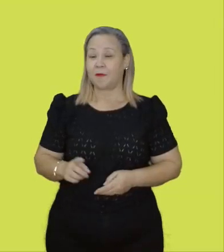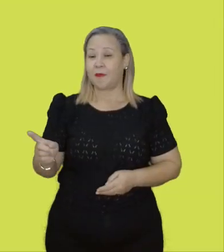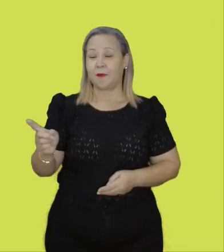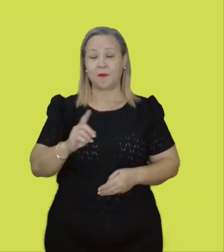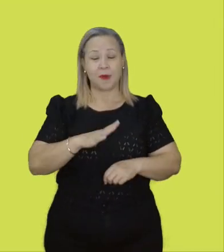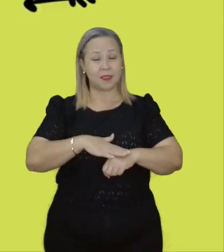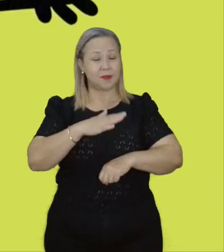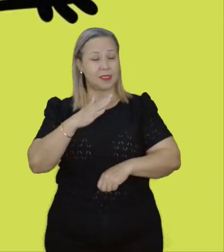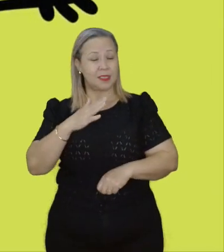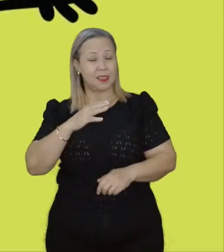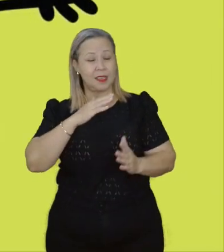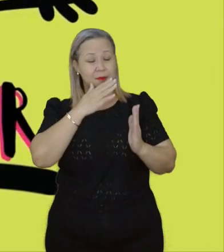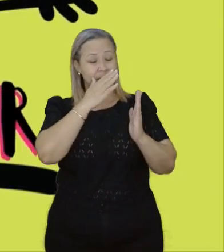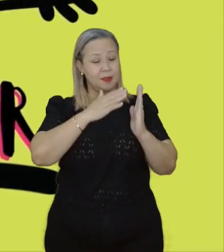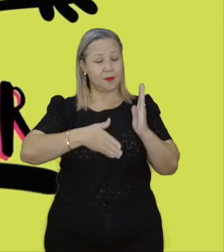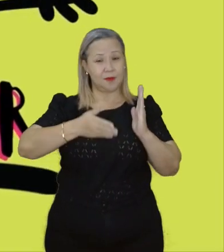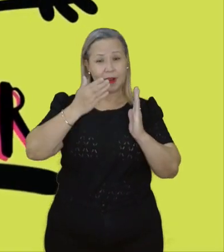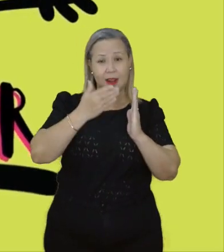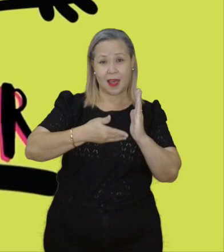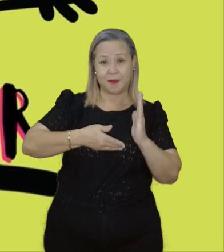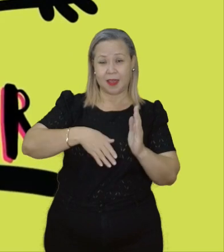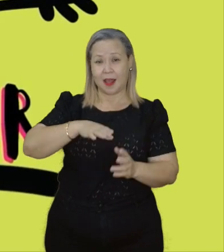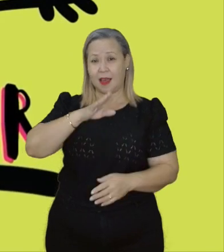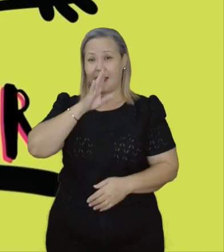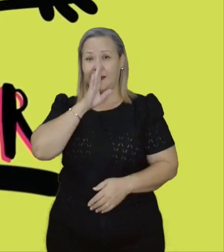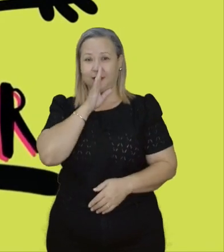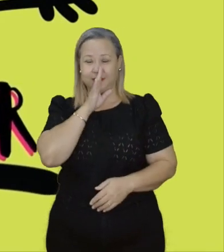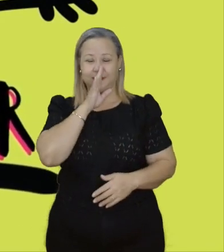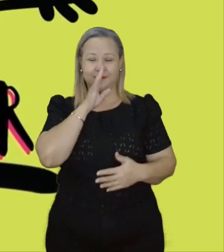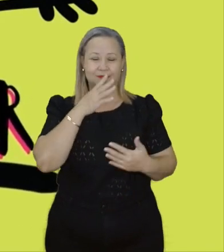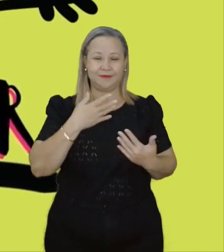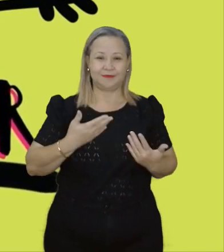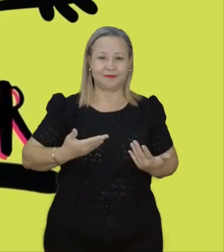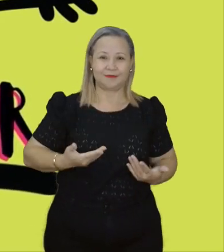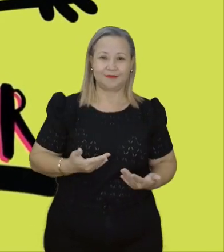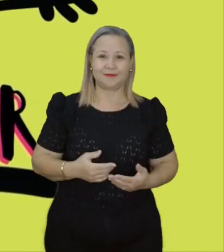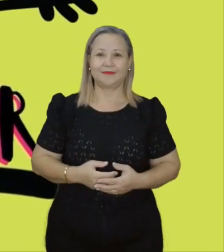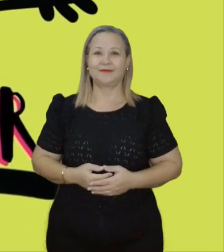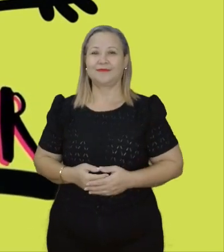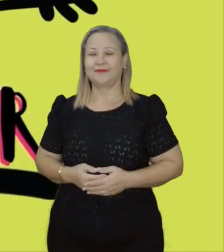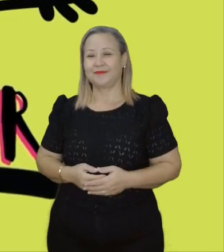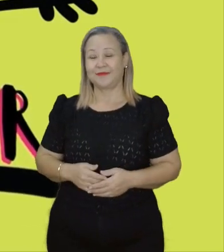Não vão mais conseguir me anular, me calar.